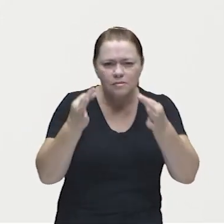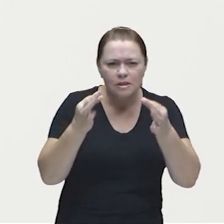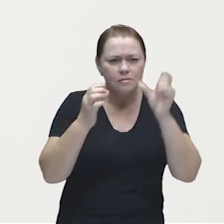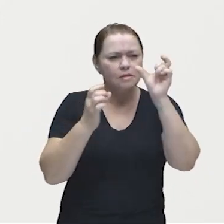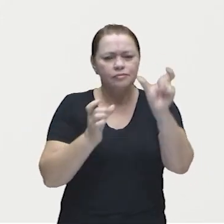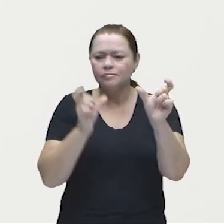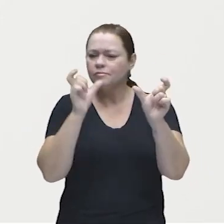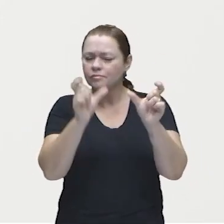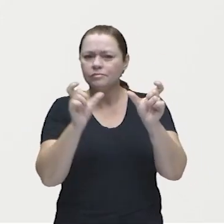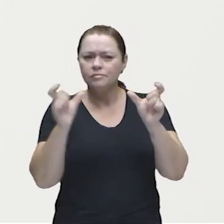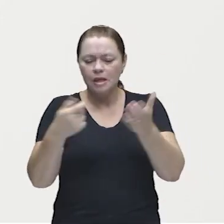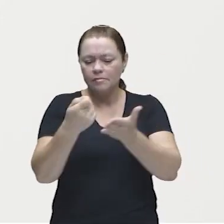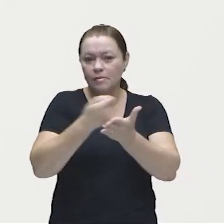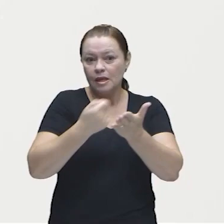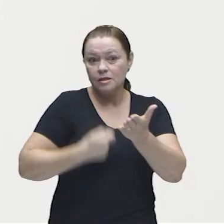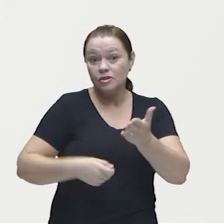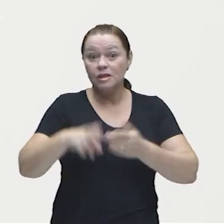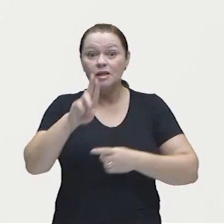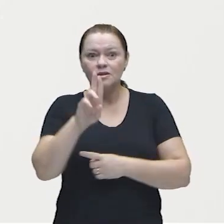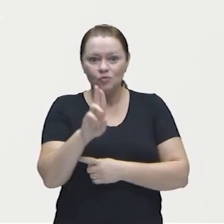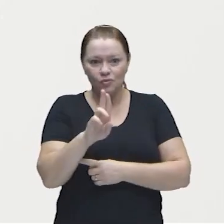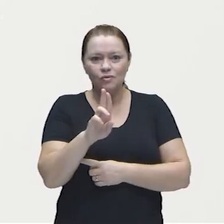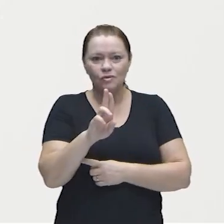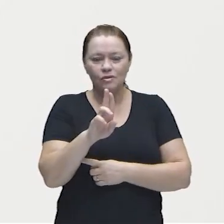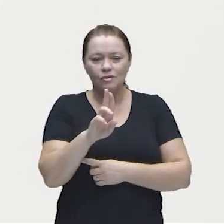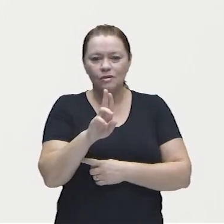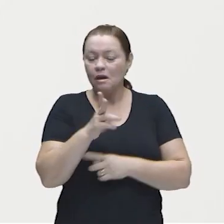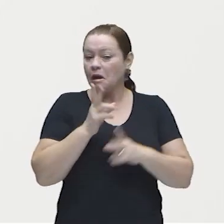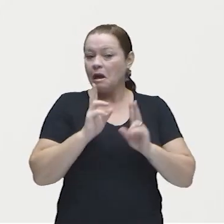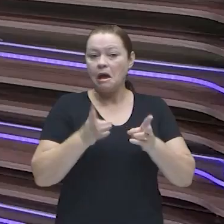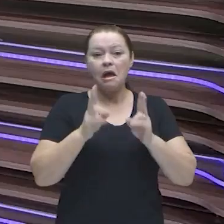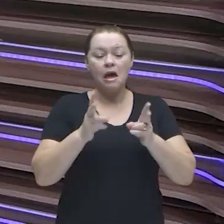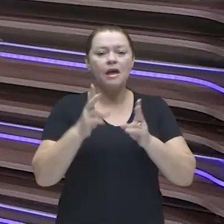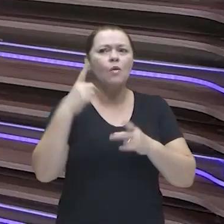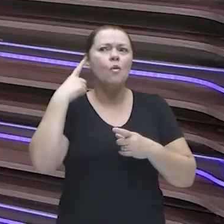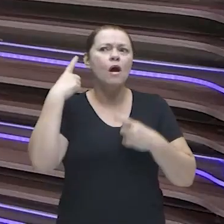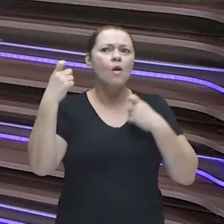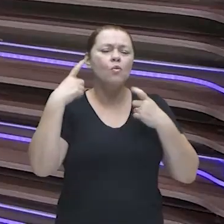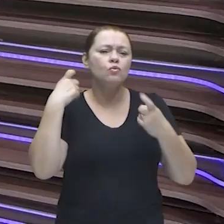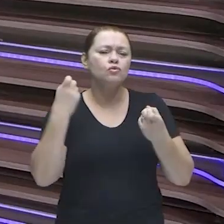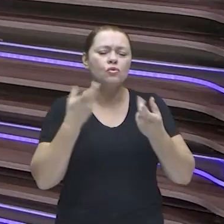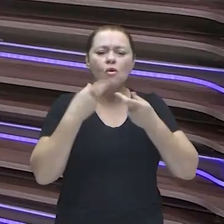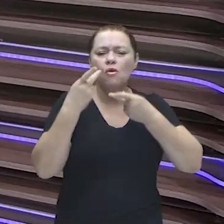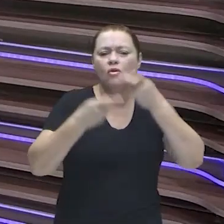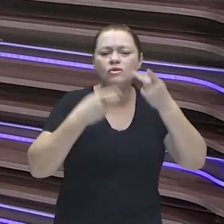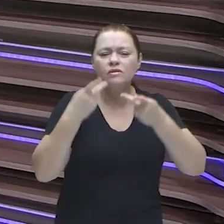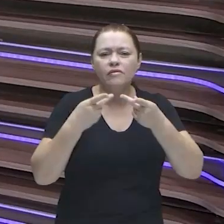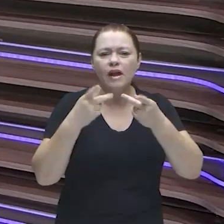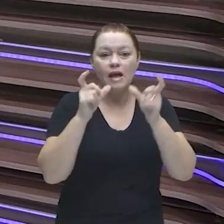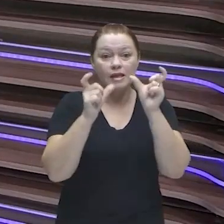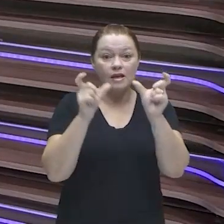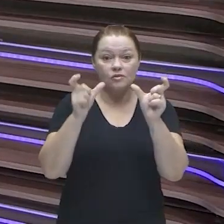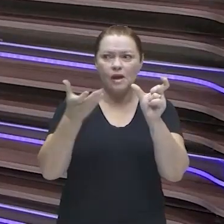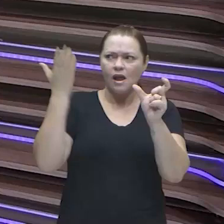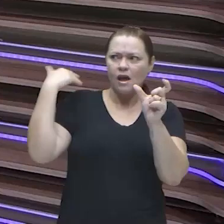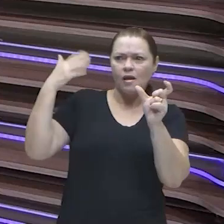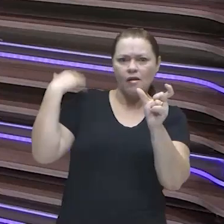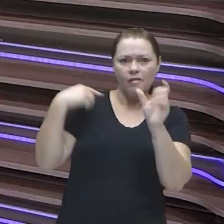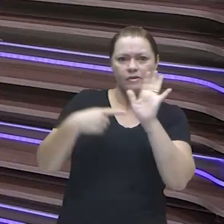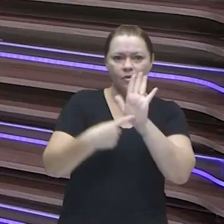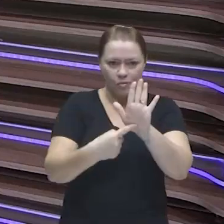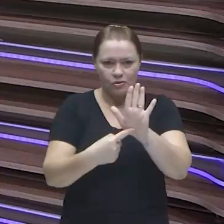escritas com U é o mesmo som daquelas que nós acabamos de ver, que são escritas com O? Sim,